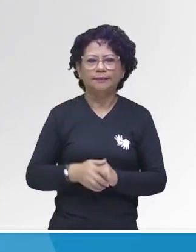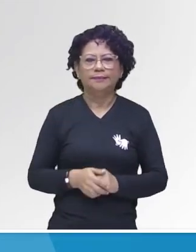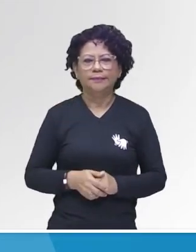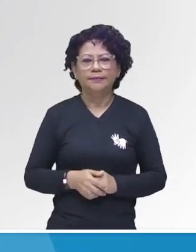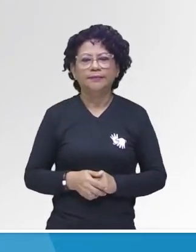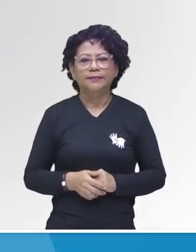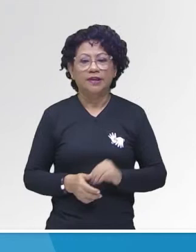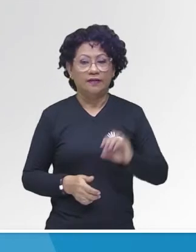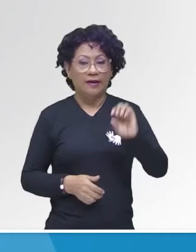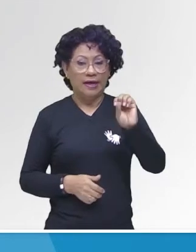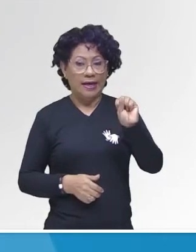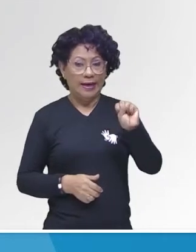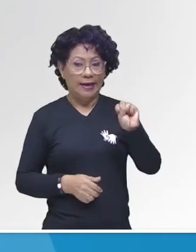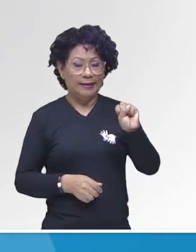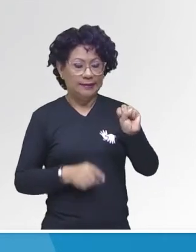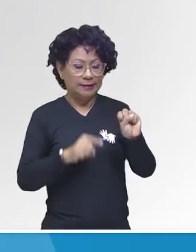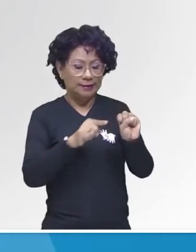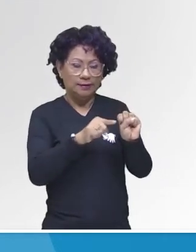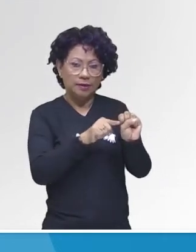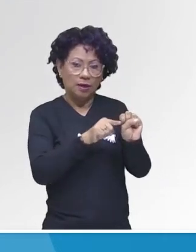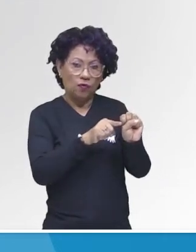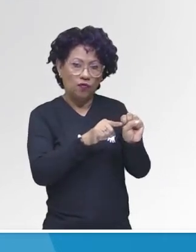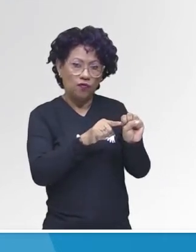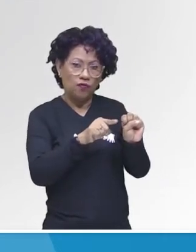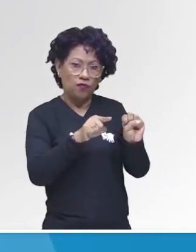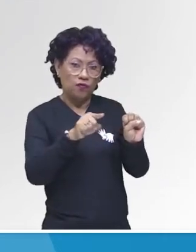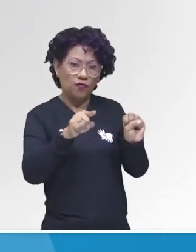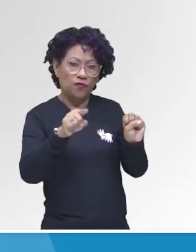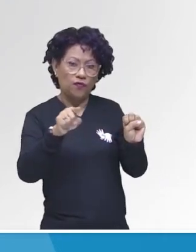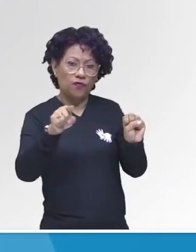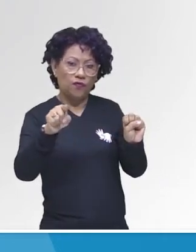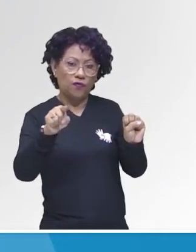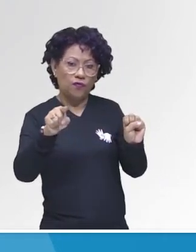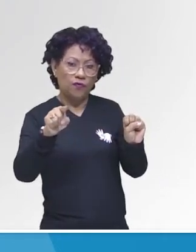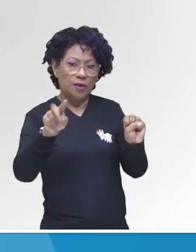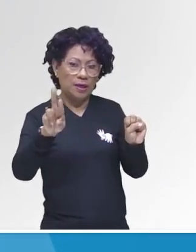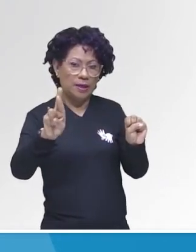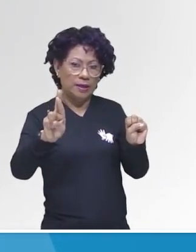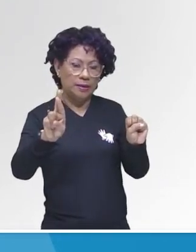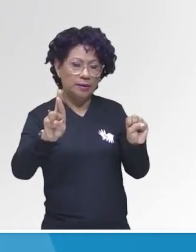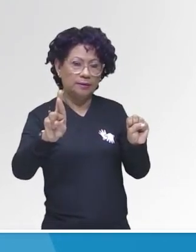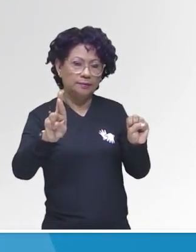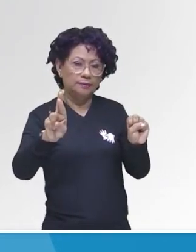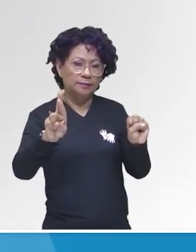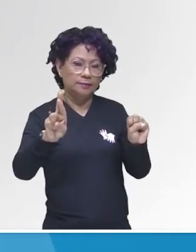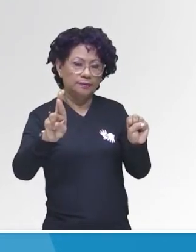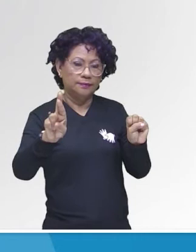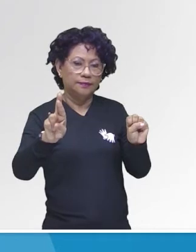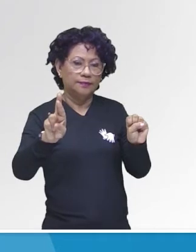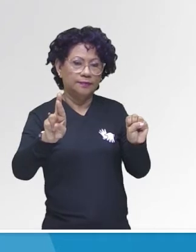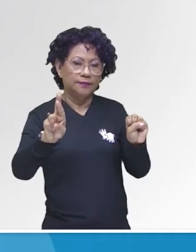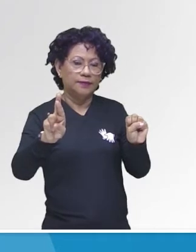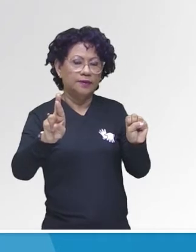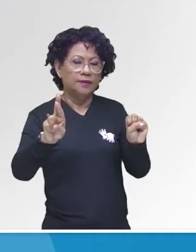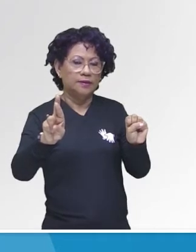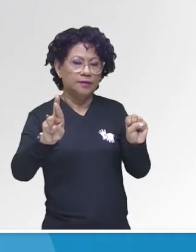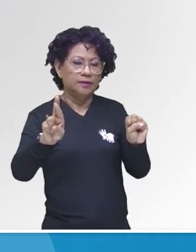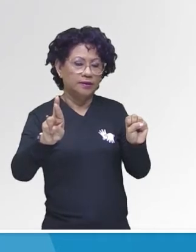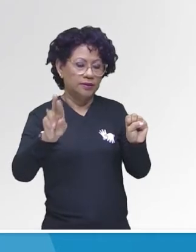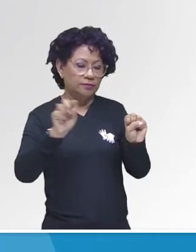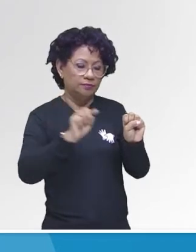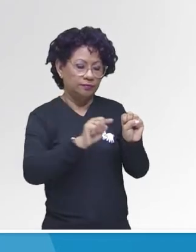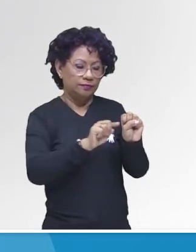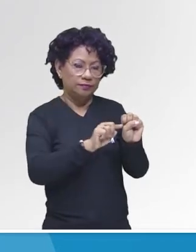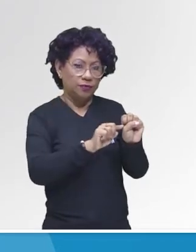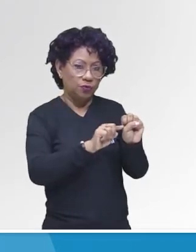S, que eu vou traçar aqui de amarelo, tá? Na mesma posição, na mesma direção,